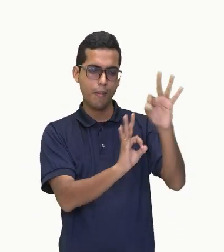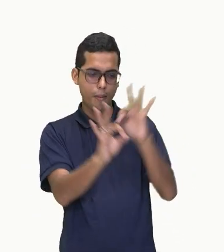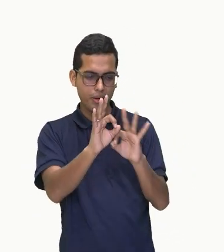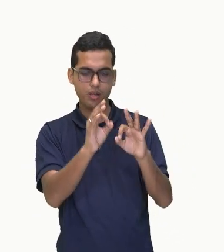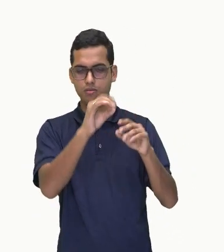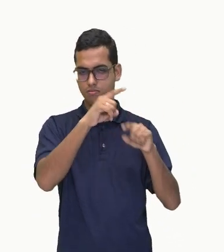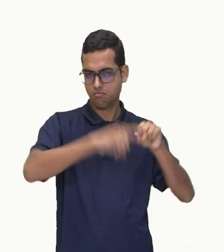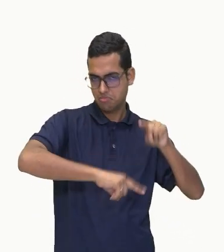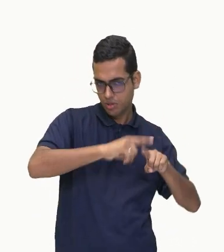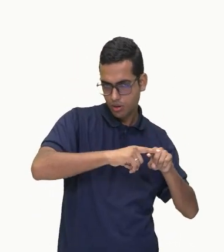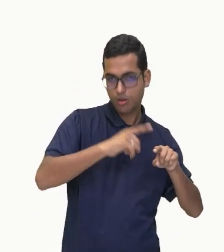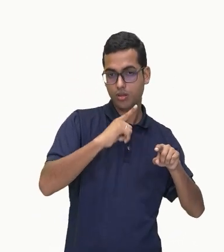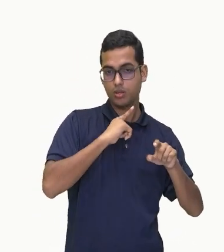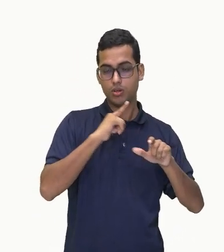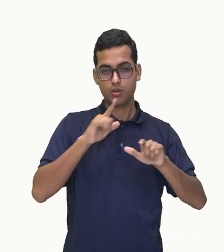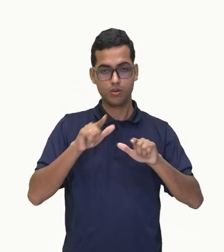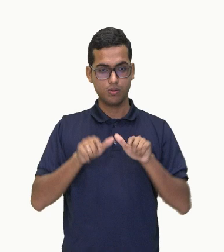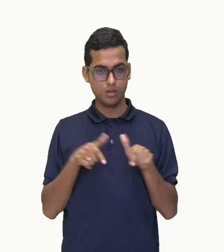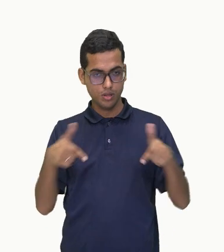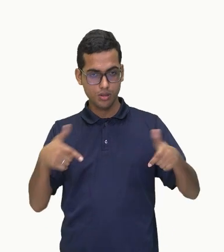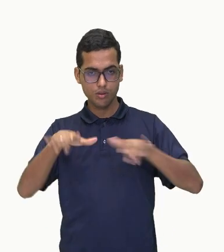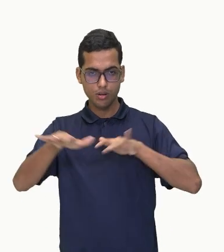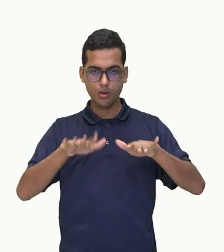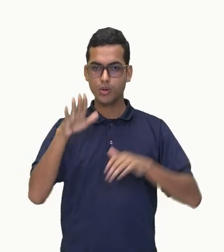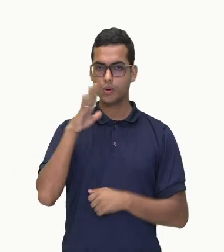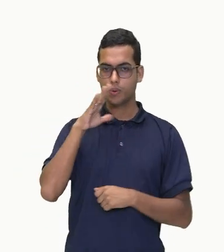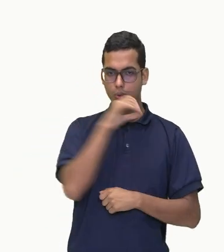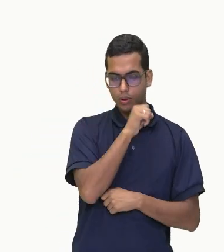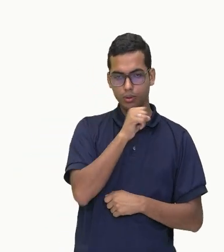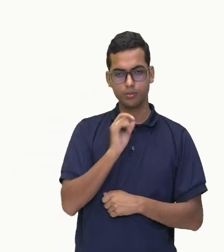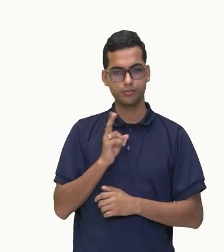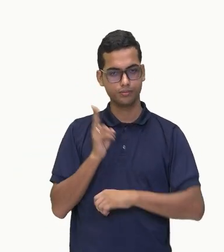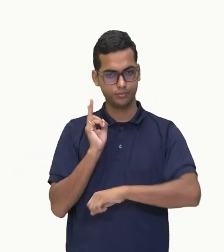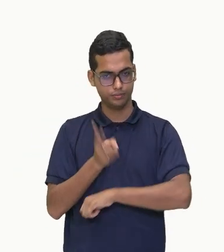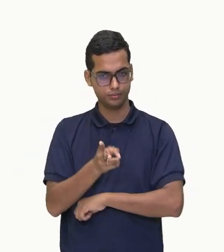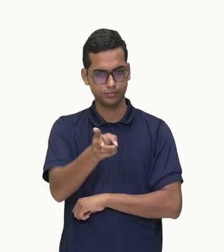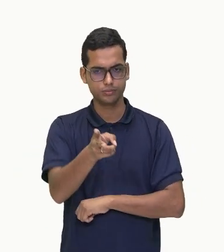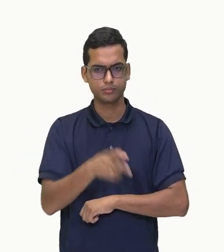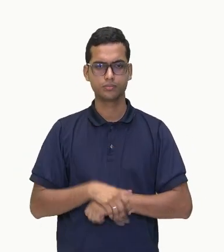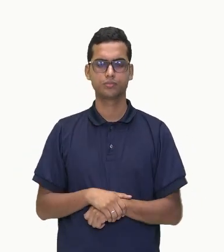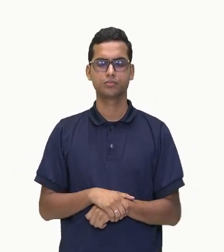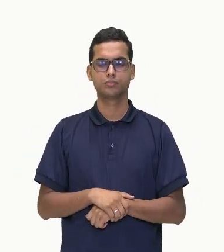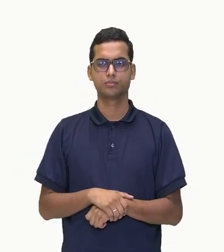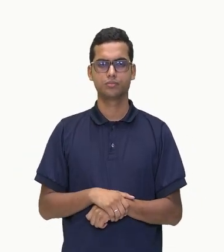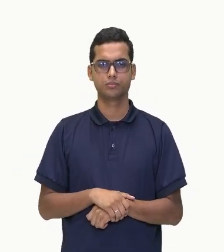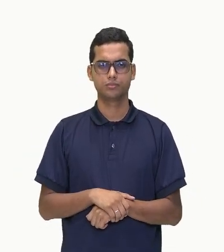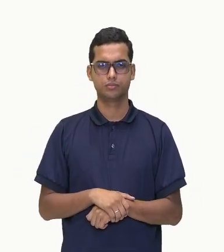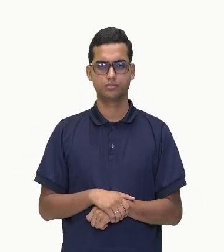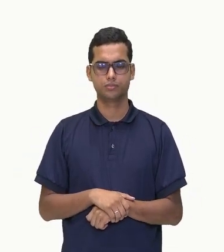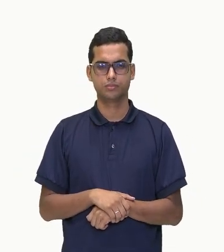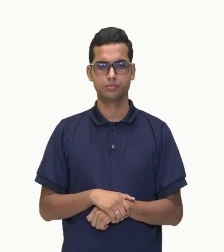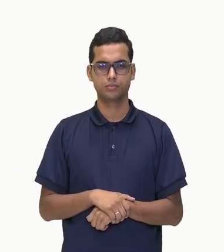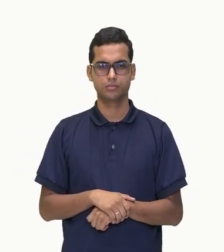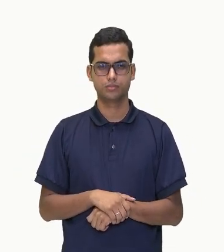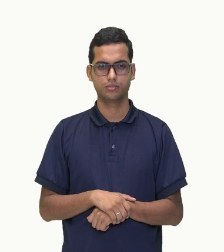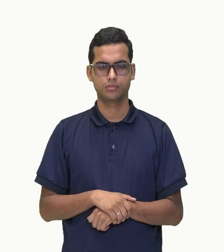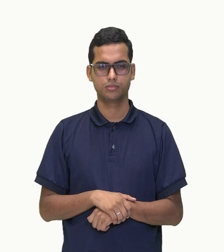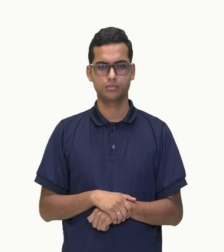executa um movimento com velocidade constante em relação a um